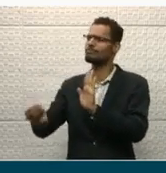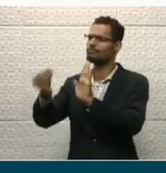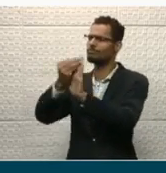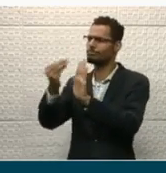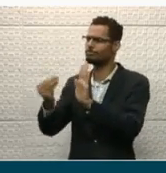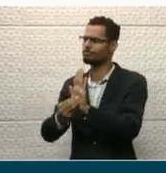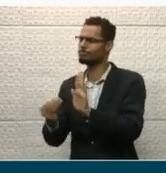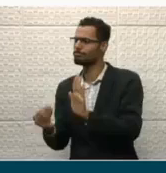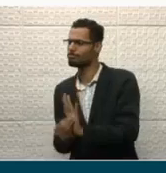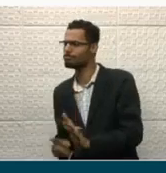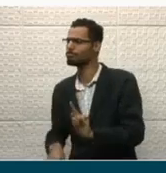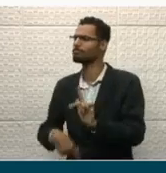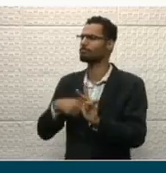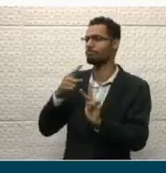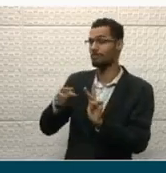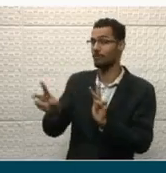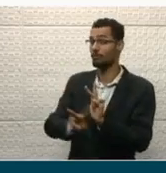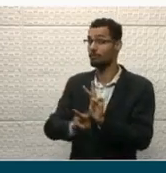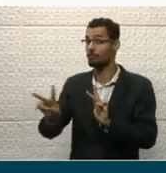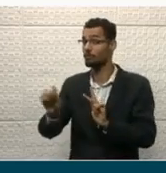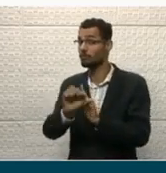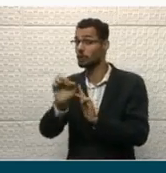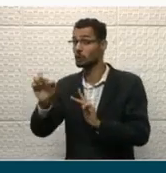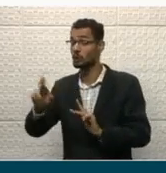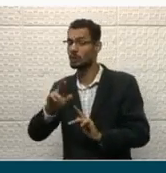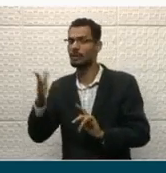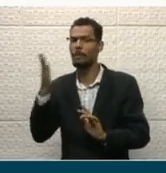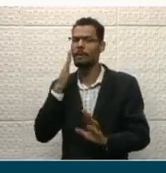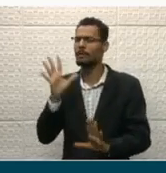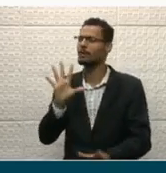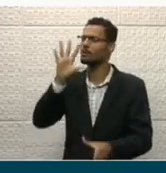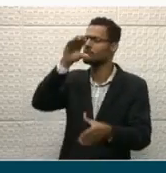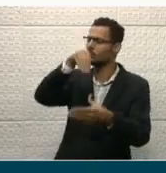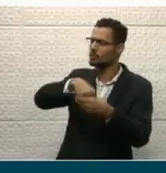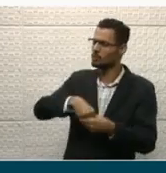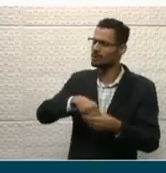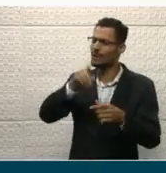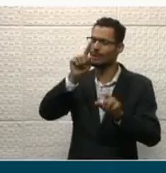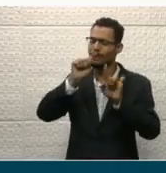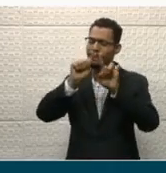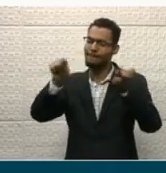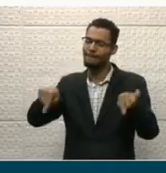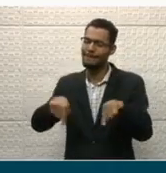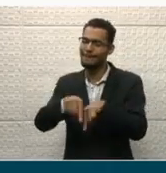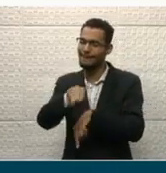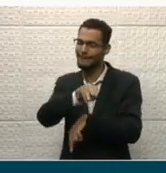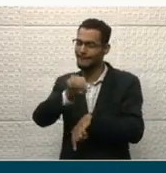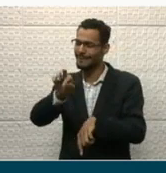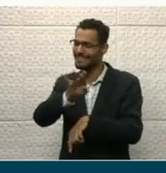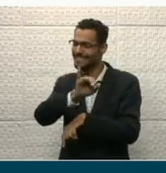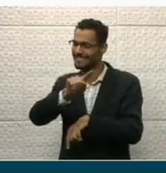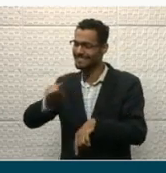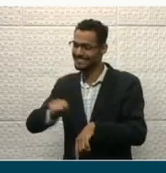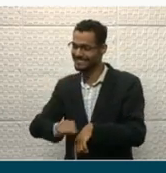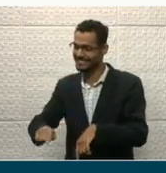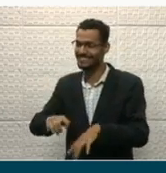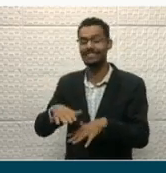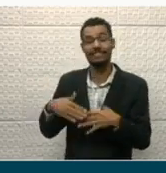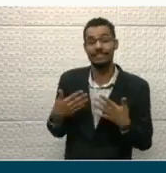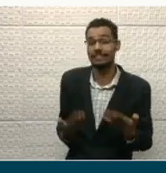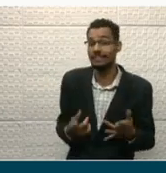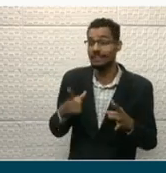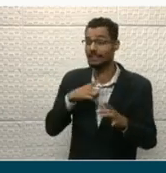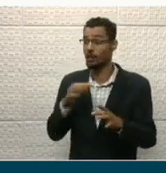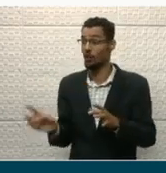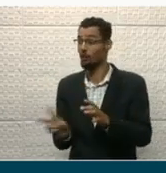que eu determino um autovetor e como que eu associo esses conceitos a matrizes. Bom, se autovalores e autovetores